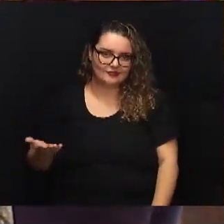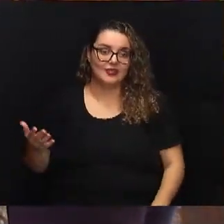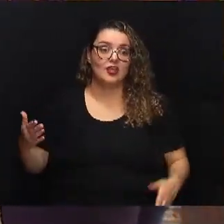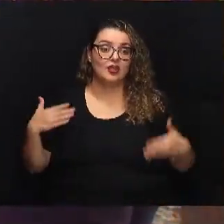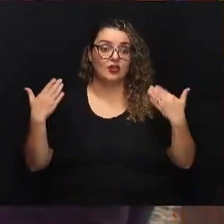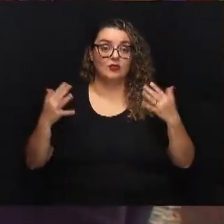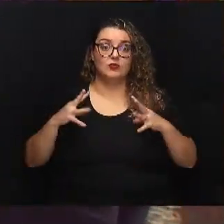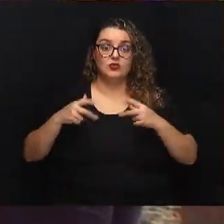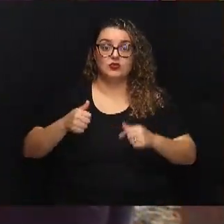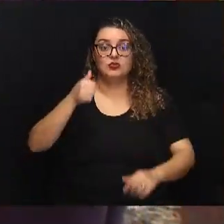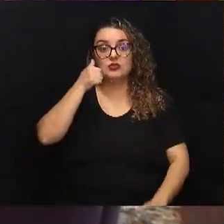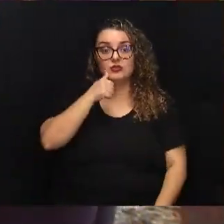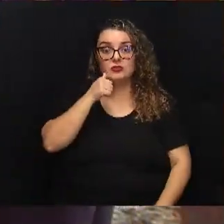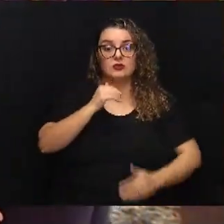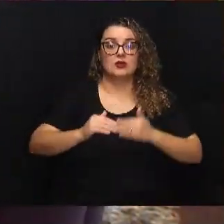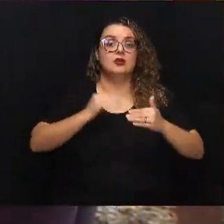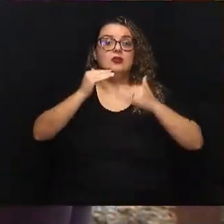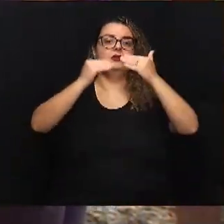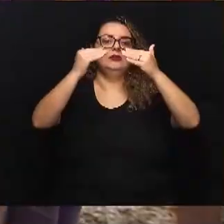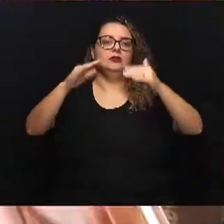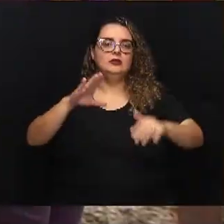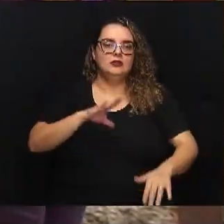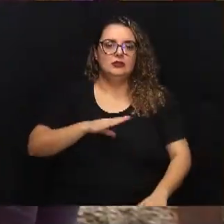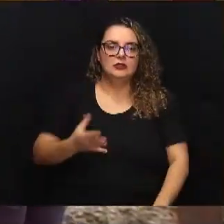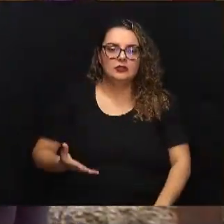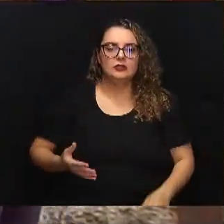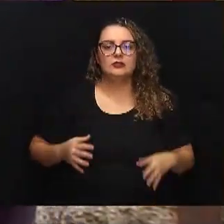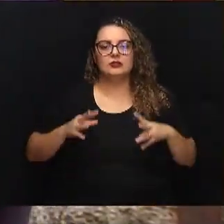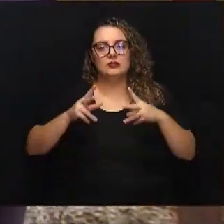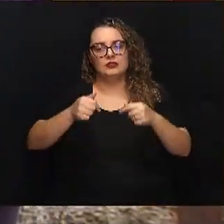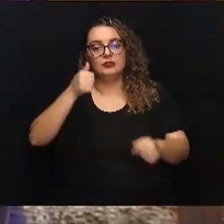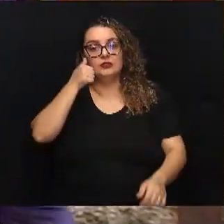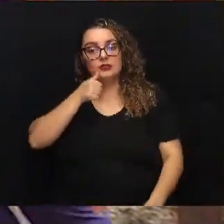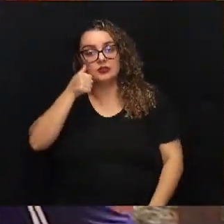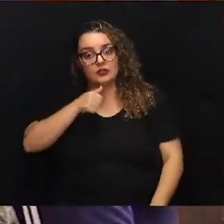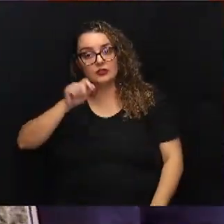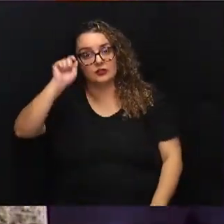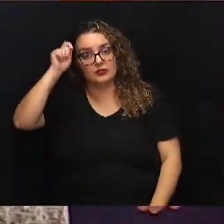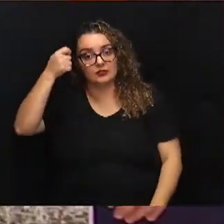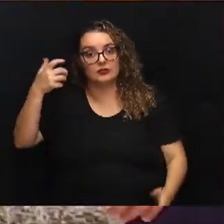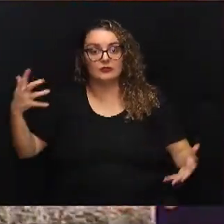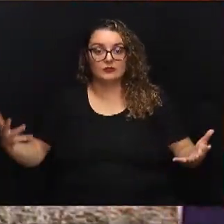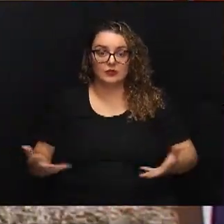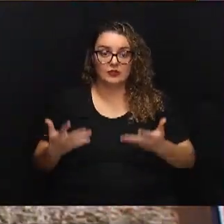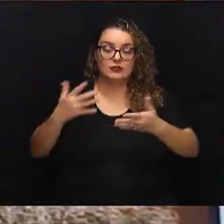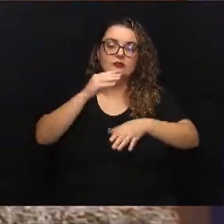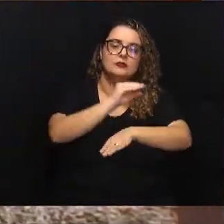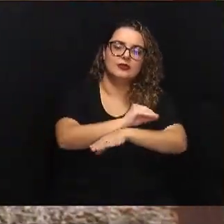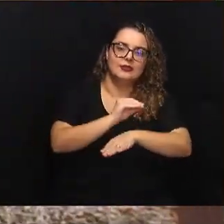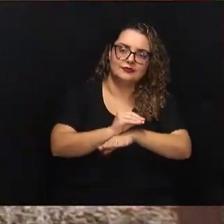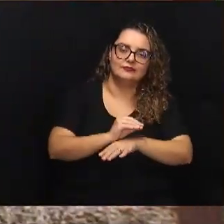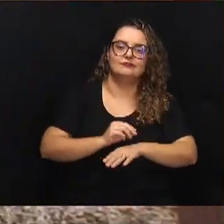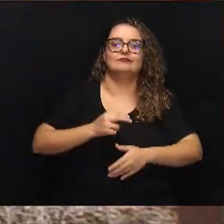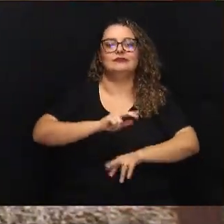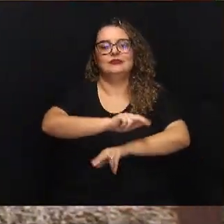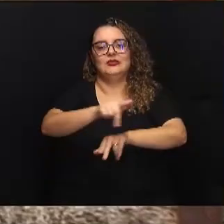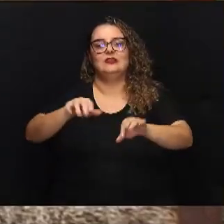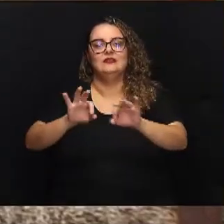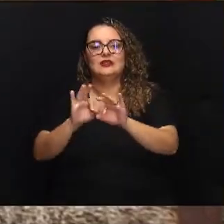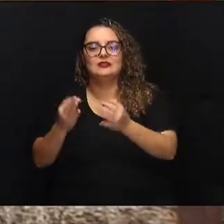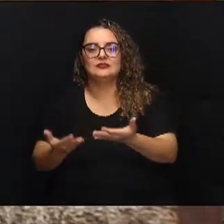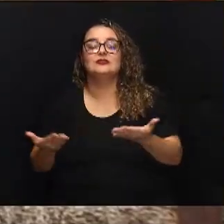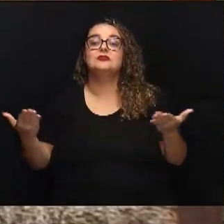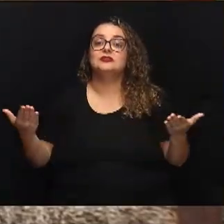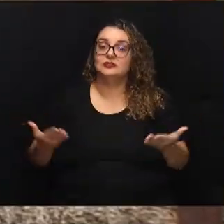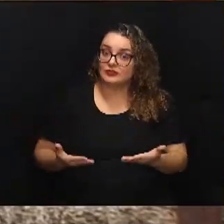todas as mulheres que construíram essa cidade, de todas as mulheres negras que alimentaram e cuidaram de tantas famílias. E ela está